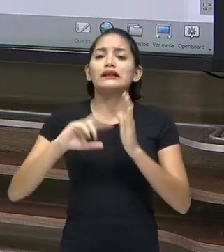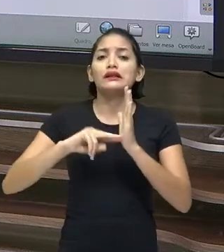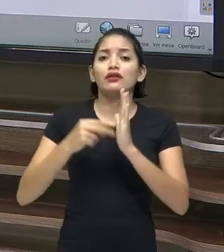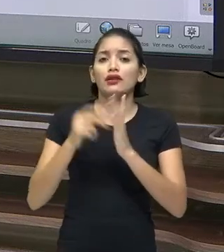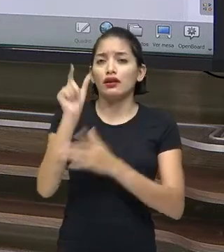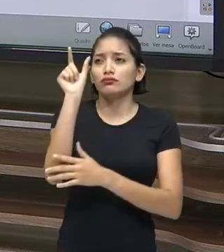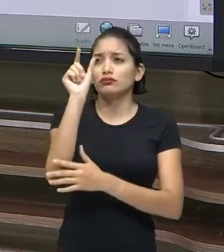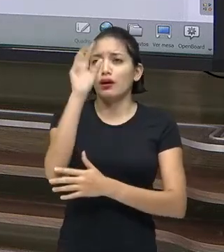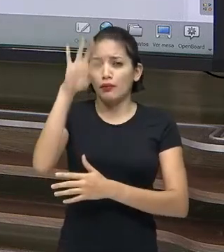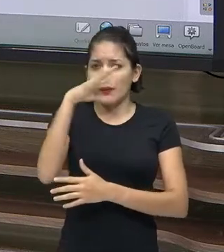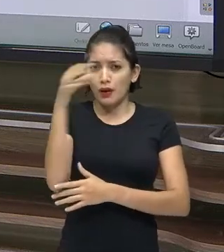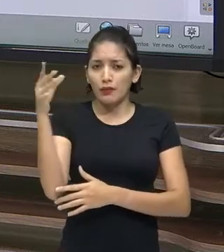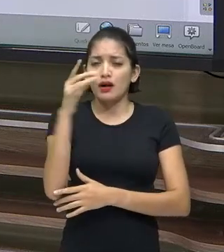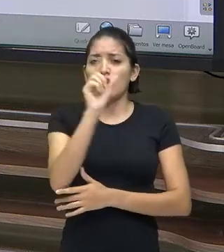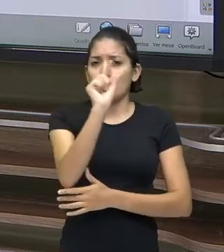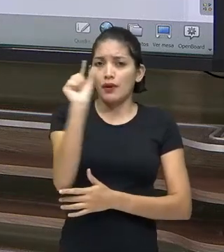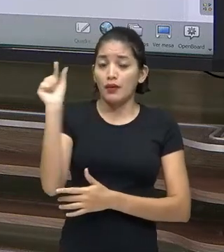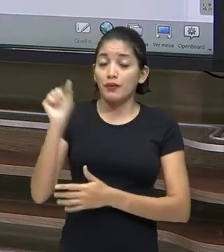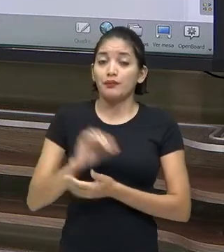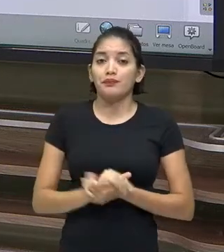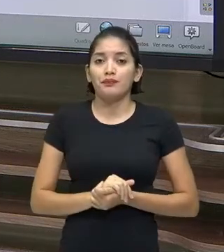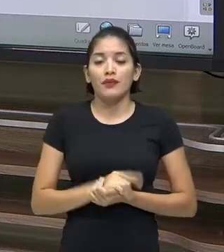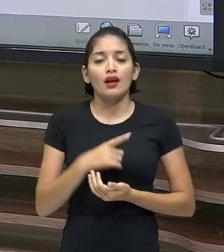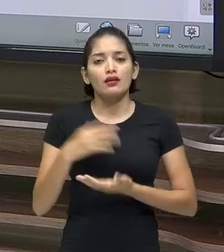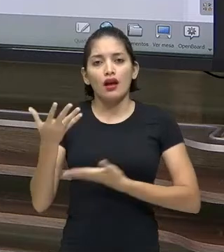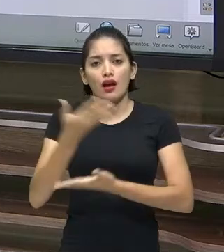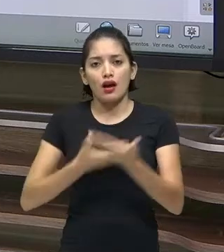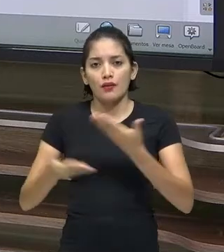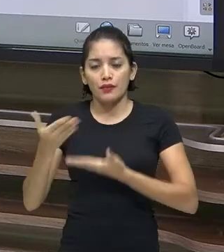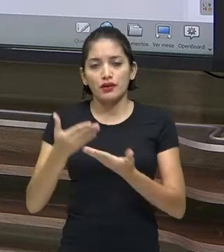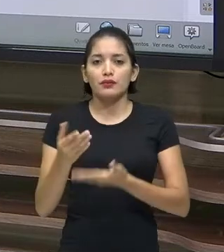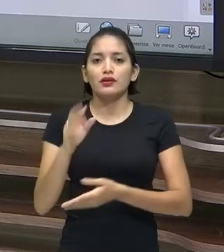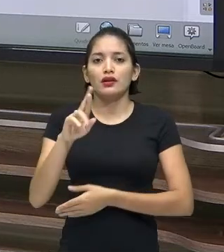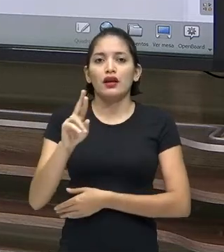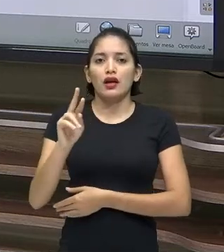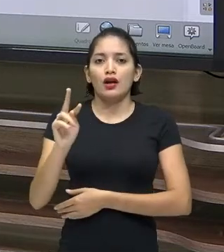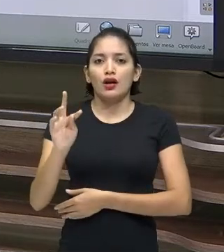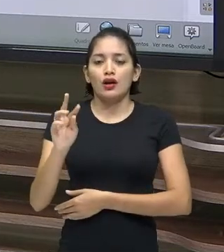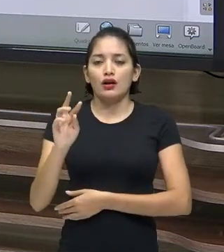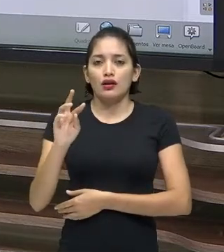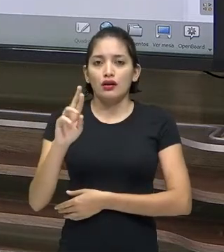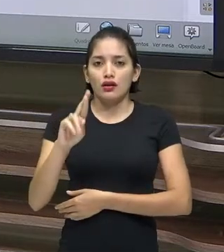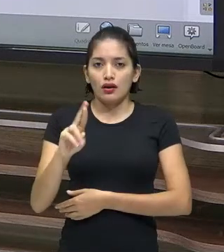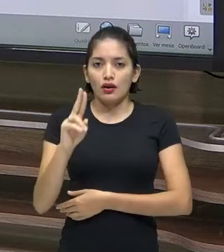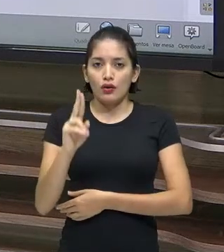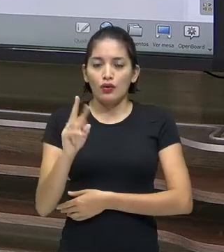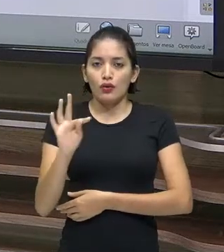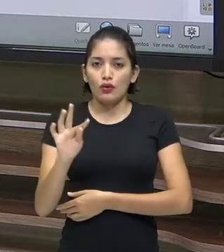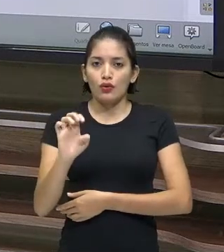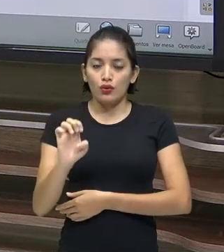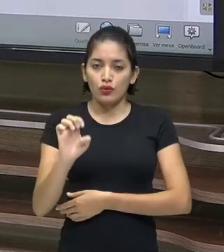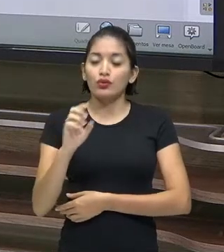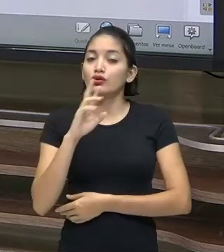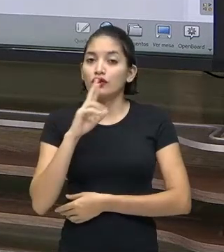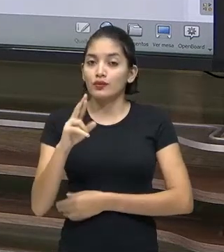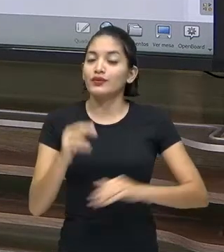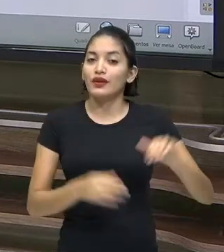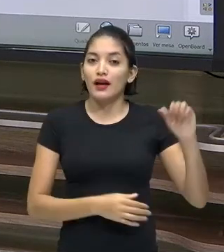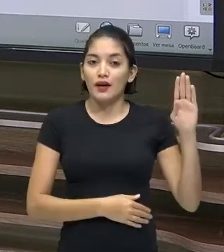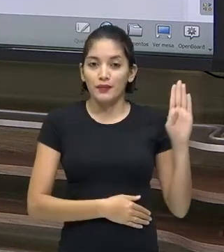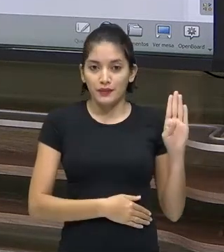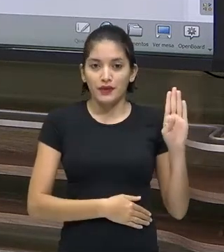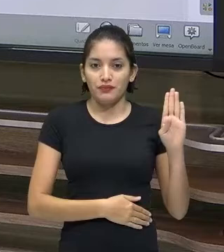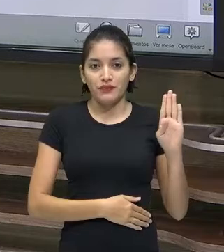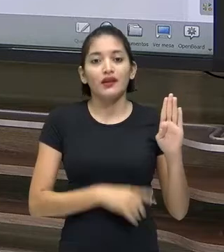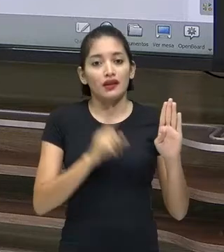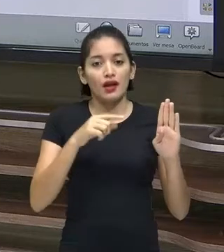E aí a gente tem a participação de alguns alunos, temos a participação da Ruth, que respondeu para a gente, que é a alternativa B, o número